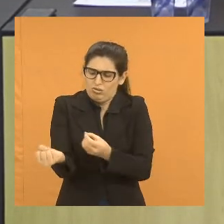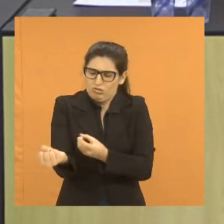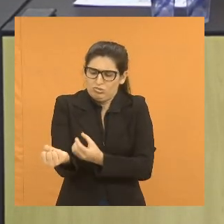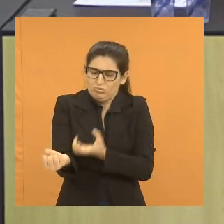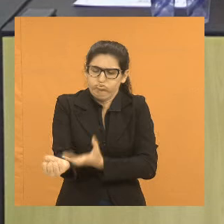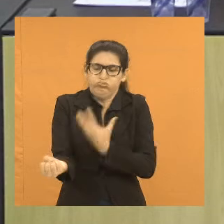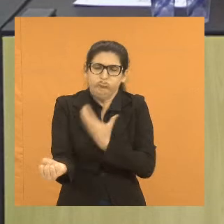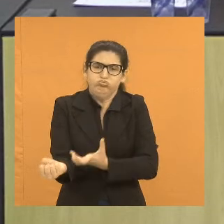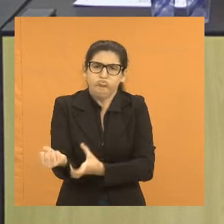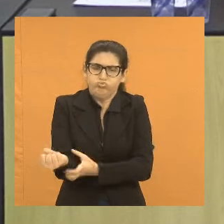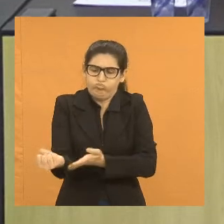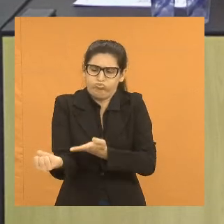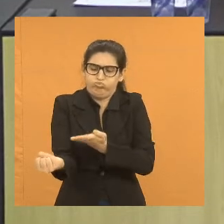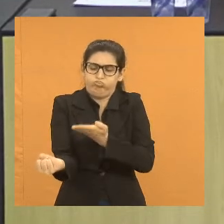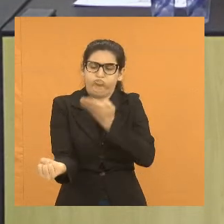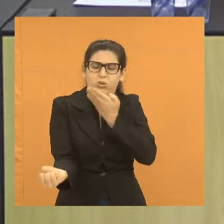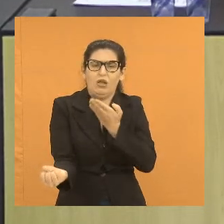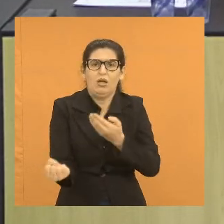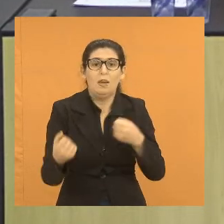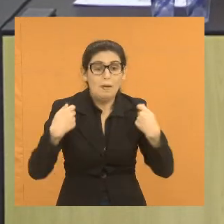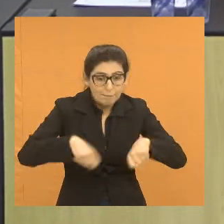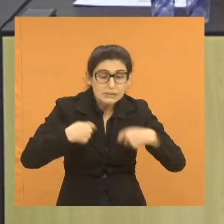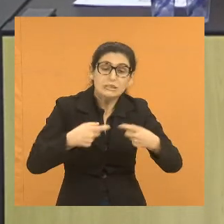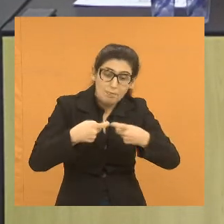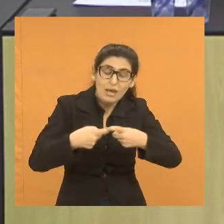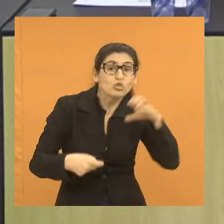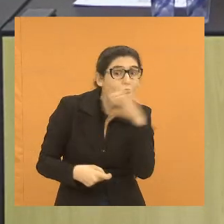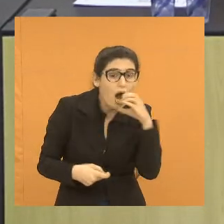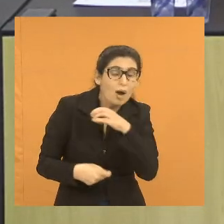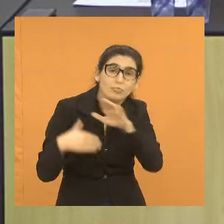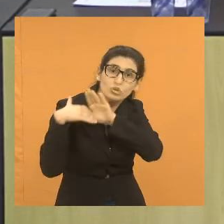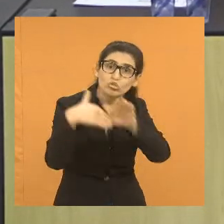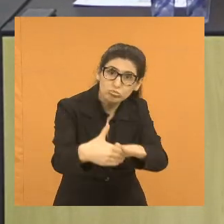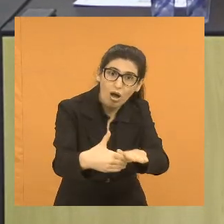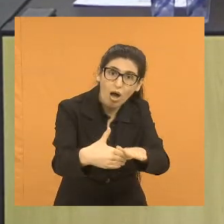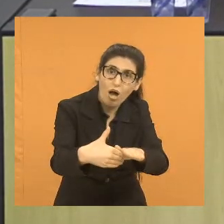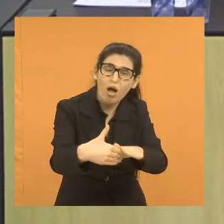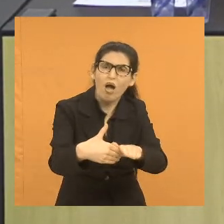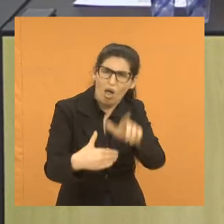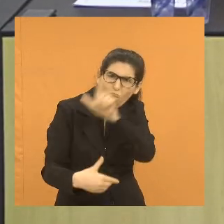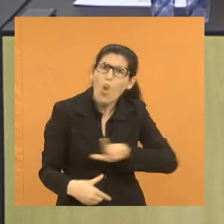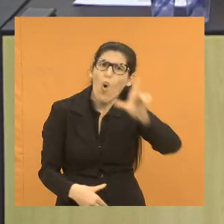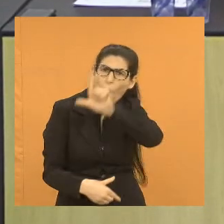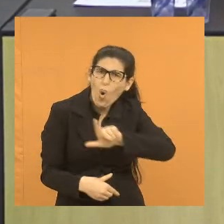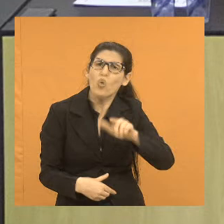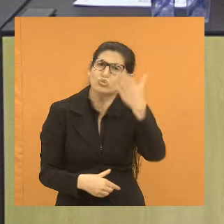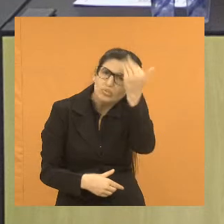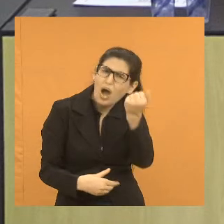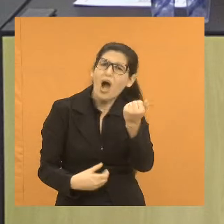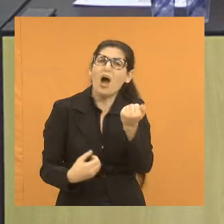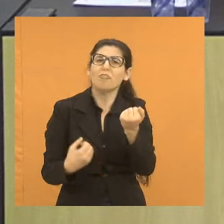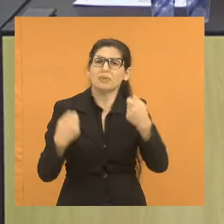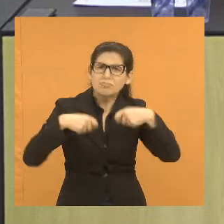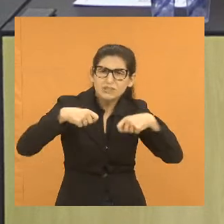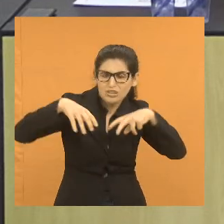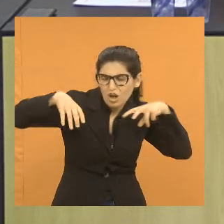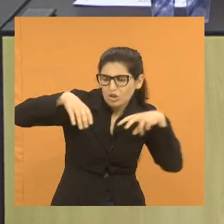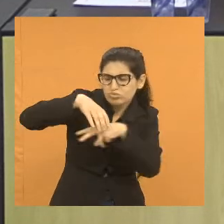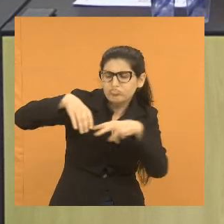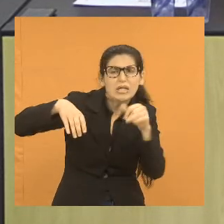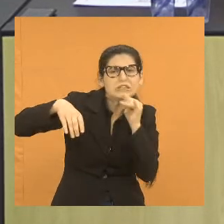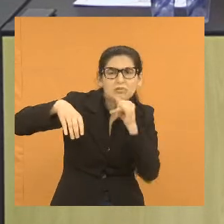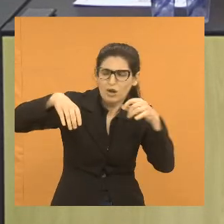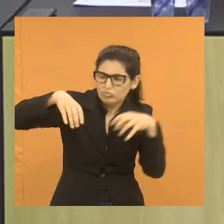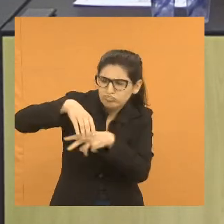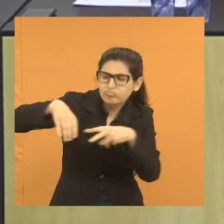uma internação um atendimento mais imediato e fazer uns exames mais precisos que tem que ir para a Santa